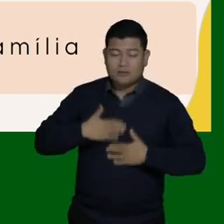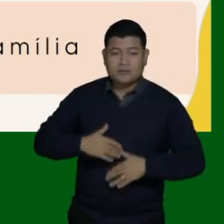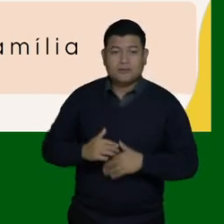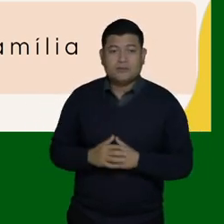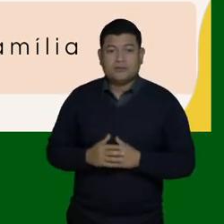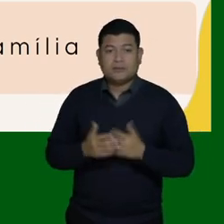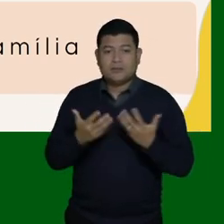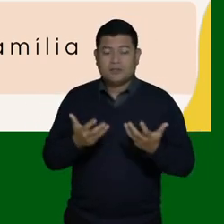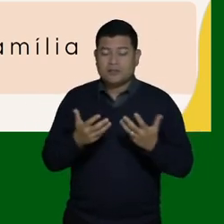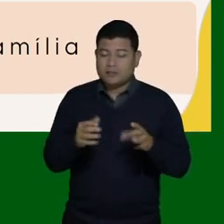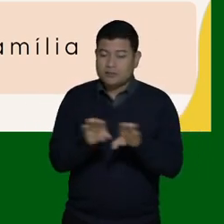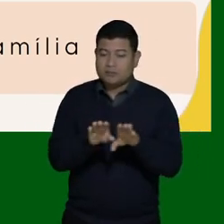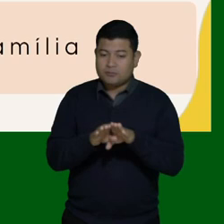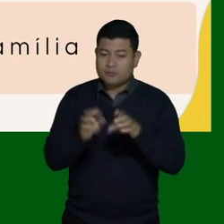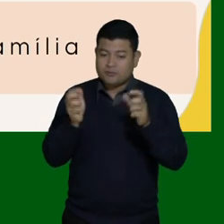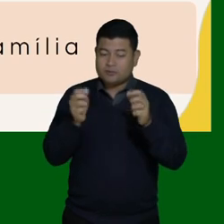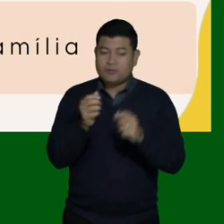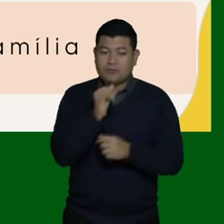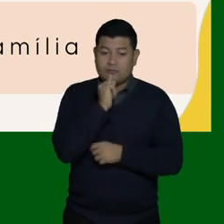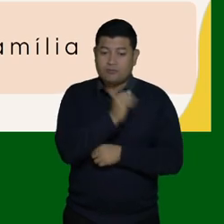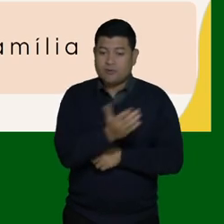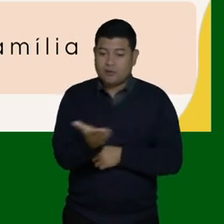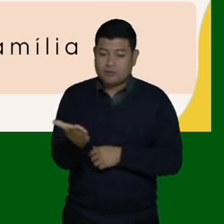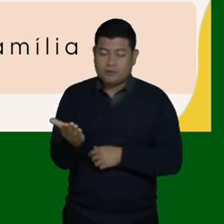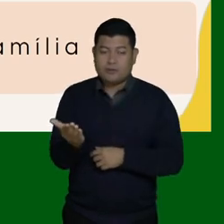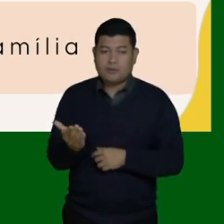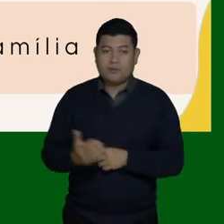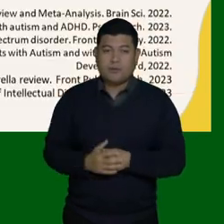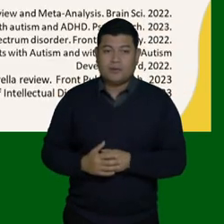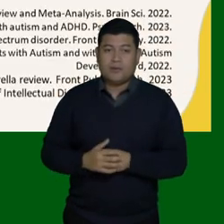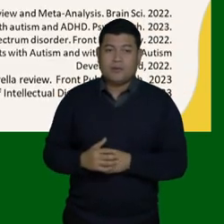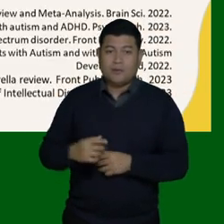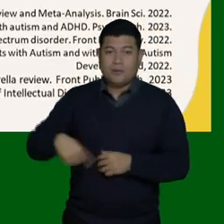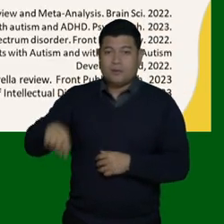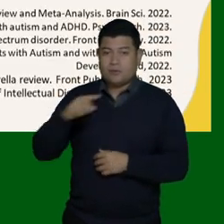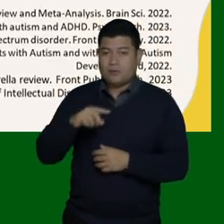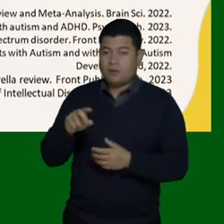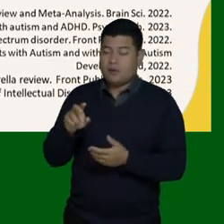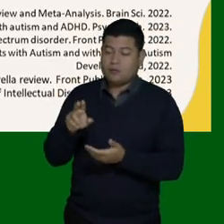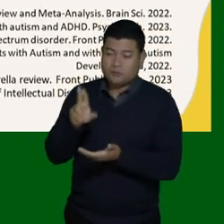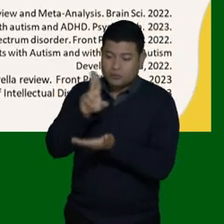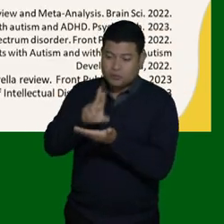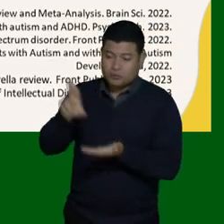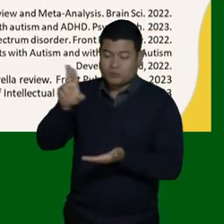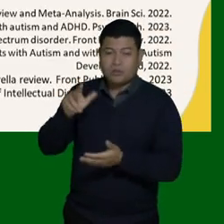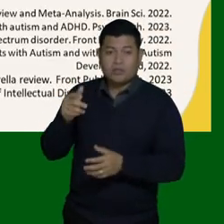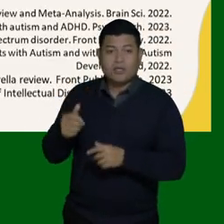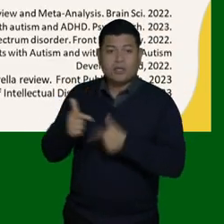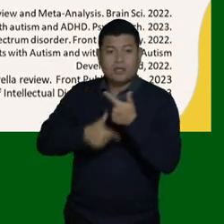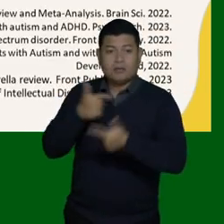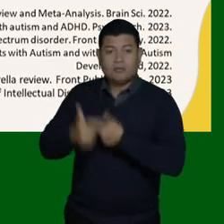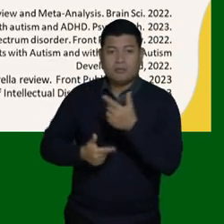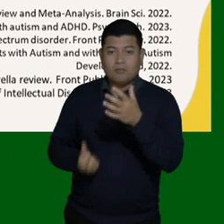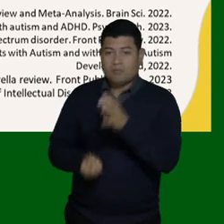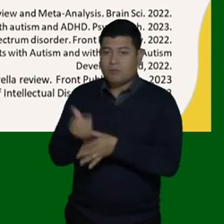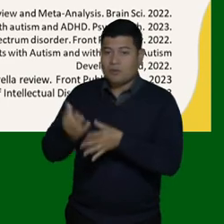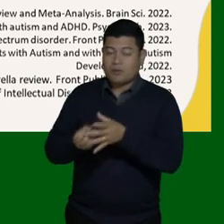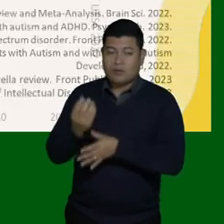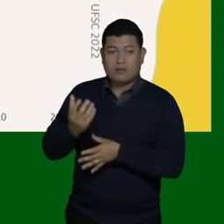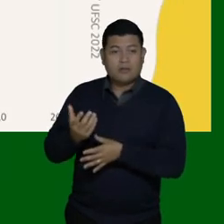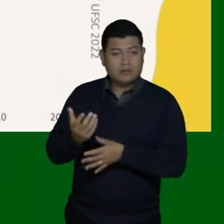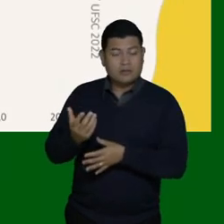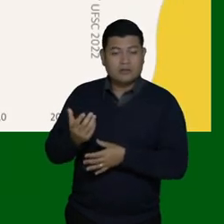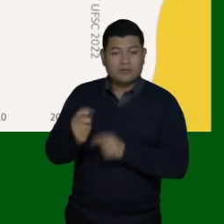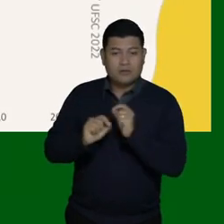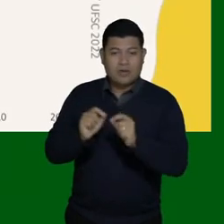que a gente como é Universidade a gente trabalha com produção do conhecimento a gente tenta instrumentalizar